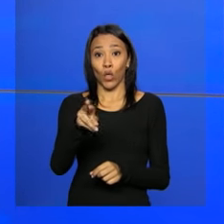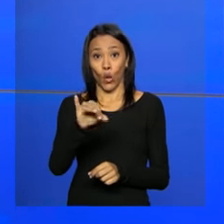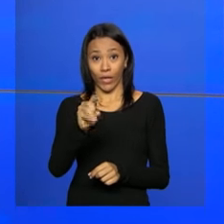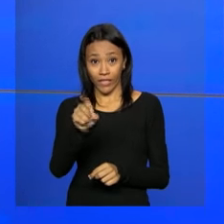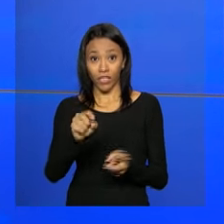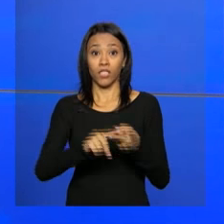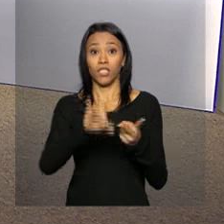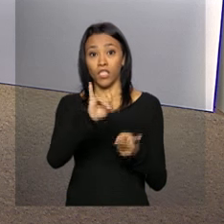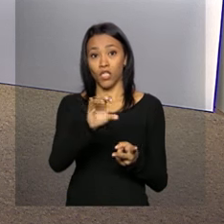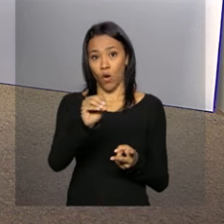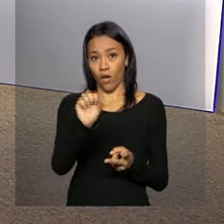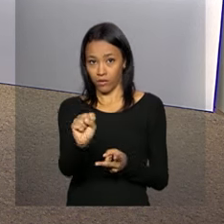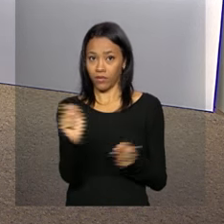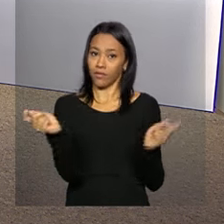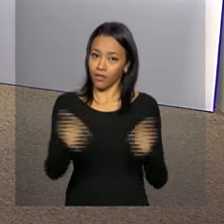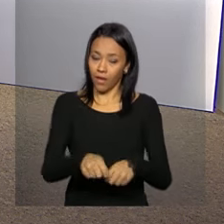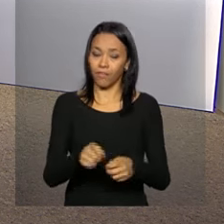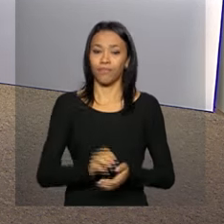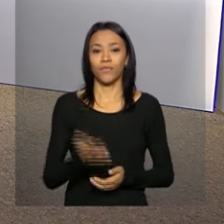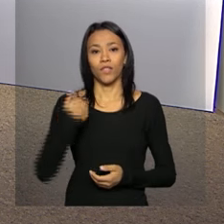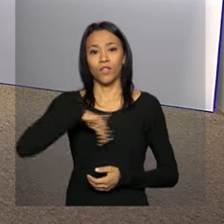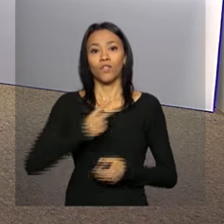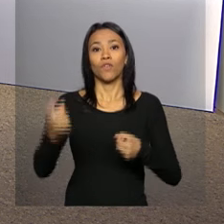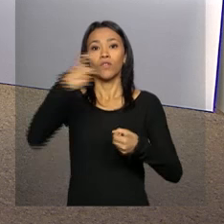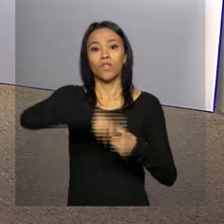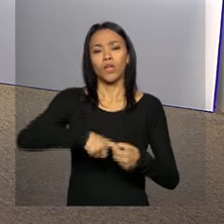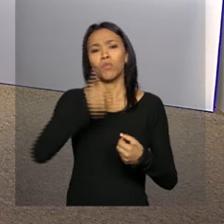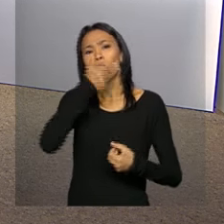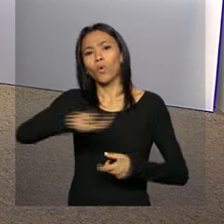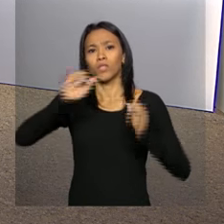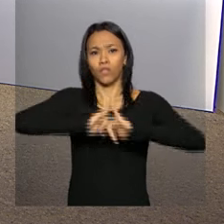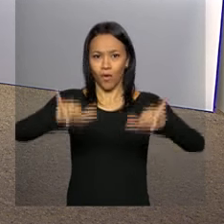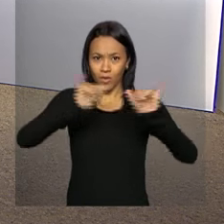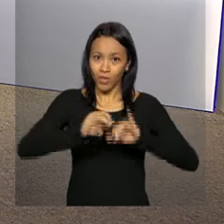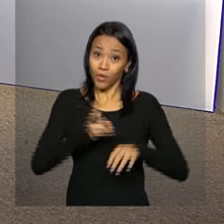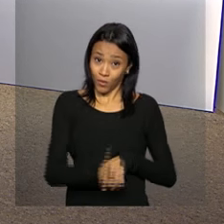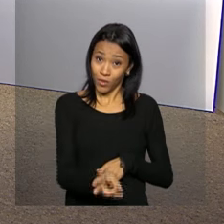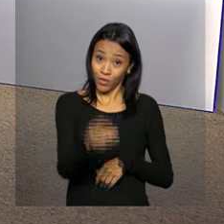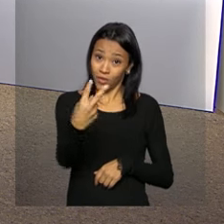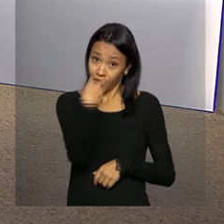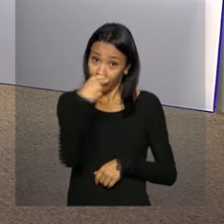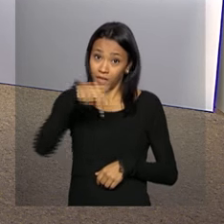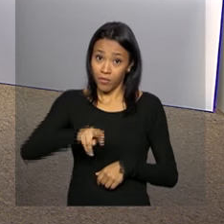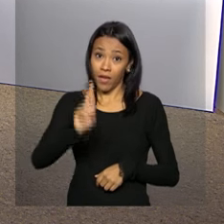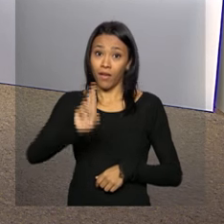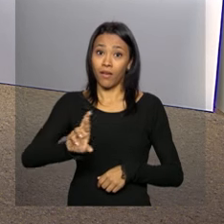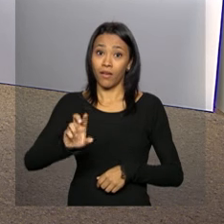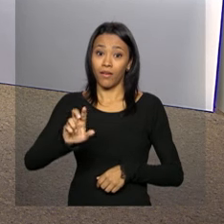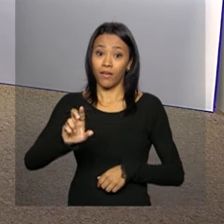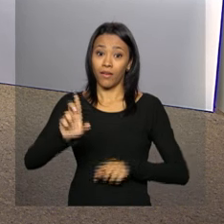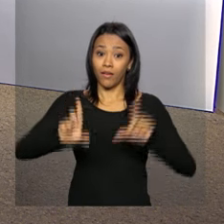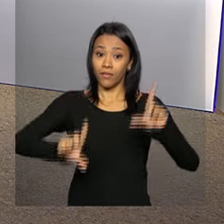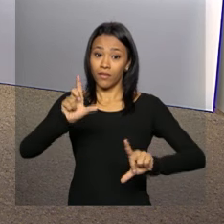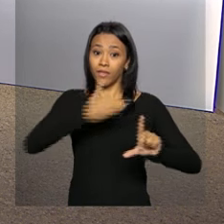e iOS. Nós voltamos a qualquer momento com outras informações. Continue na NBR.